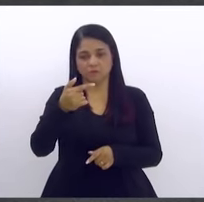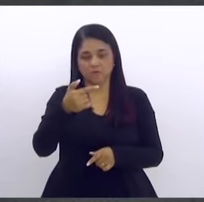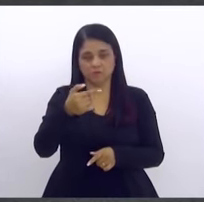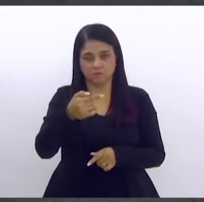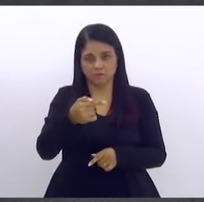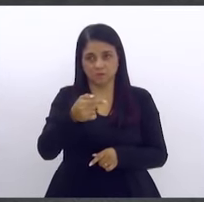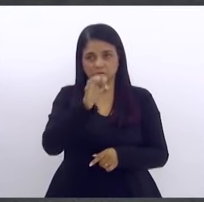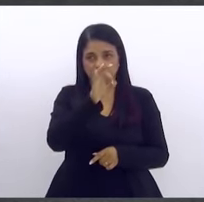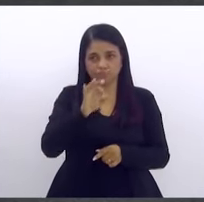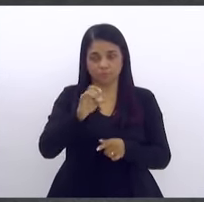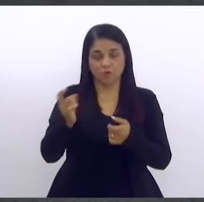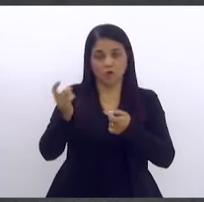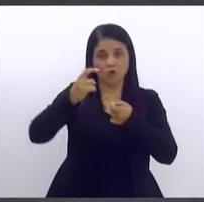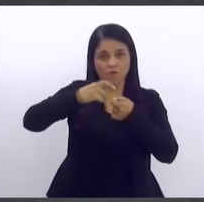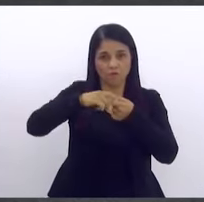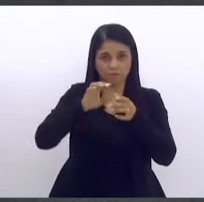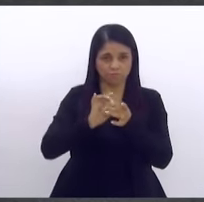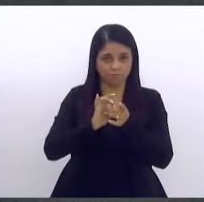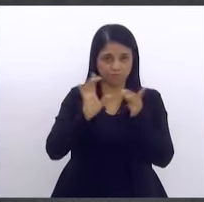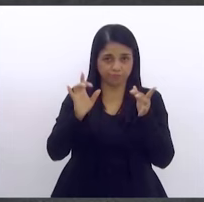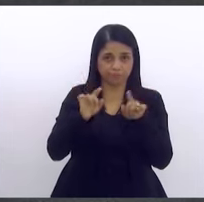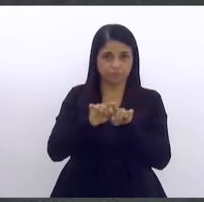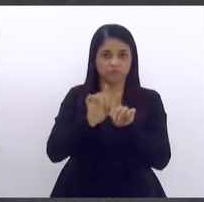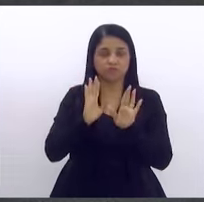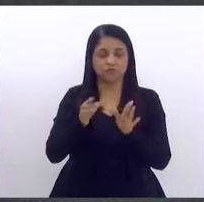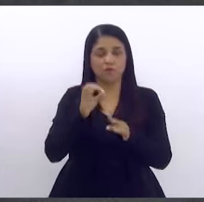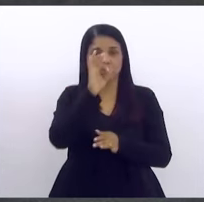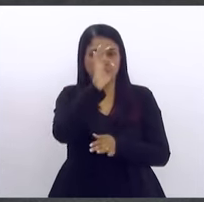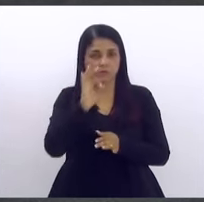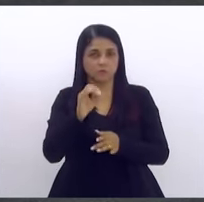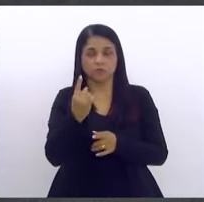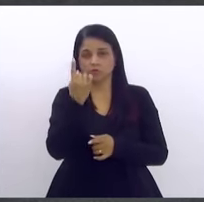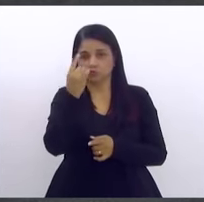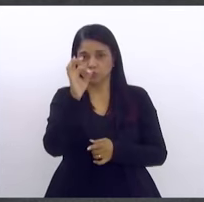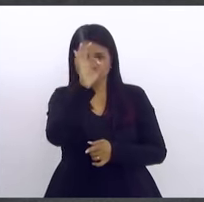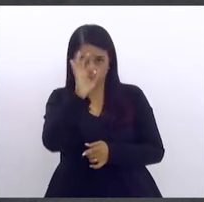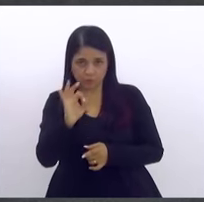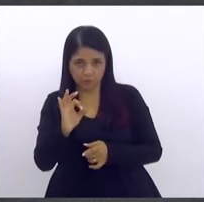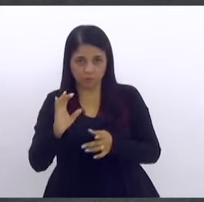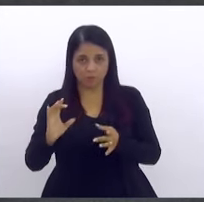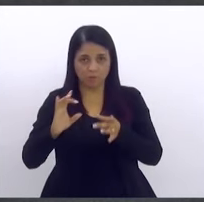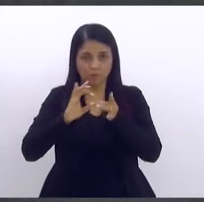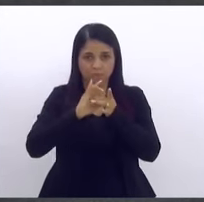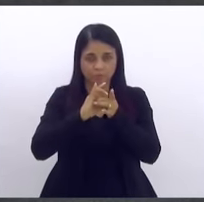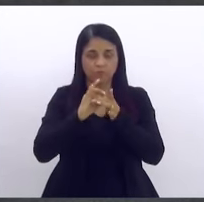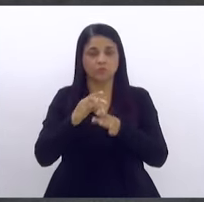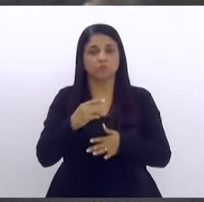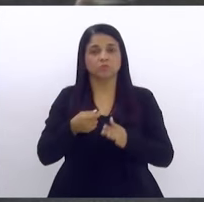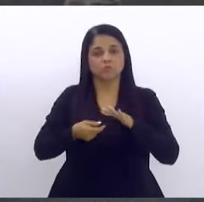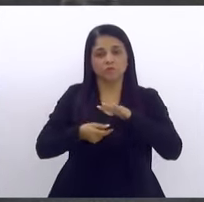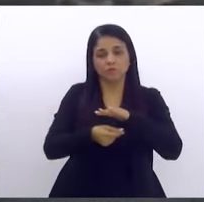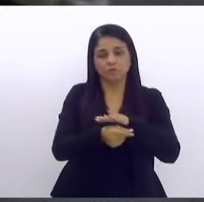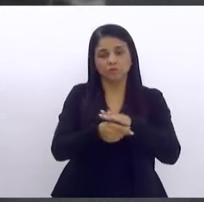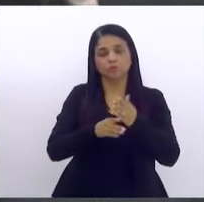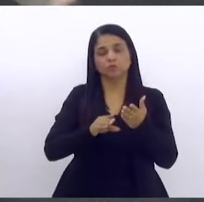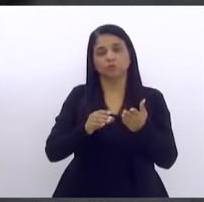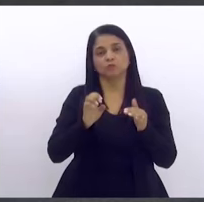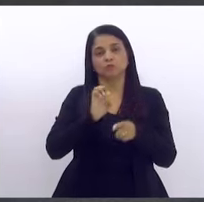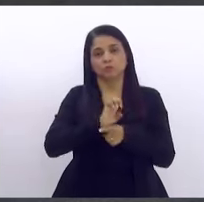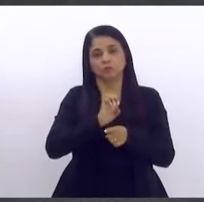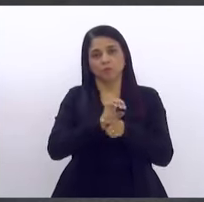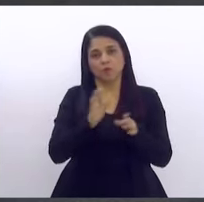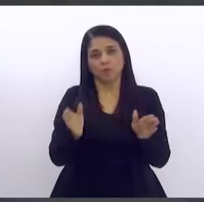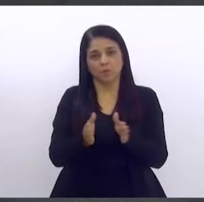pelo convênio, que já contempla o percentual de 1% do Fundo Estadual de Combate à Pobreza.